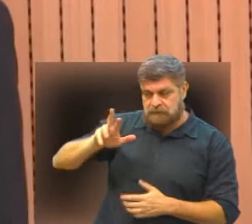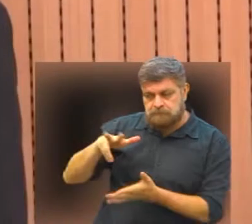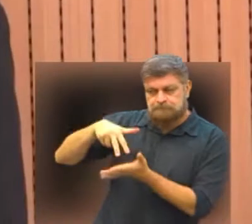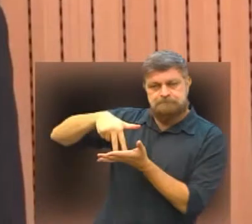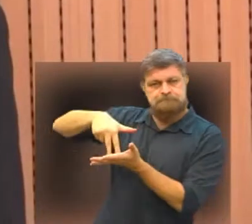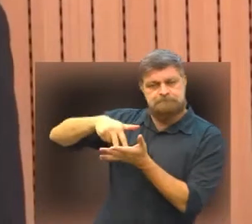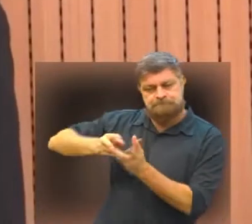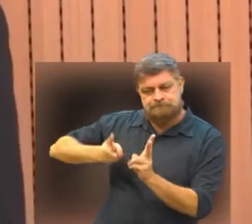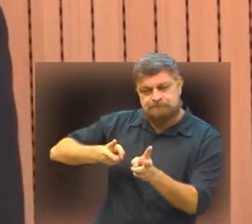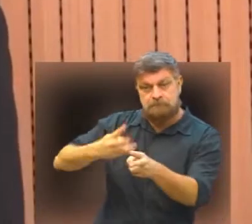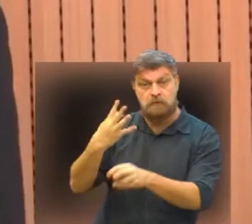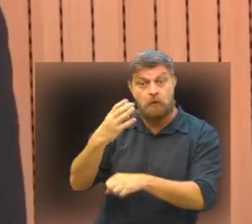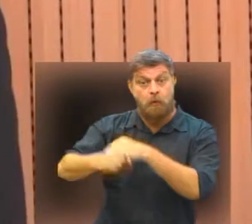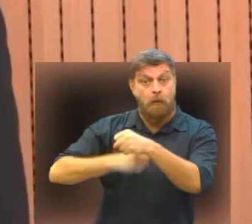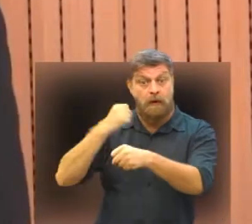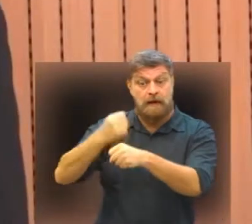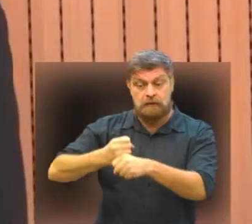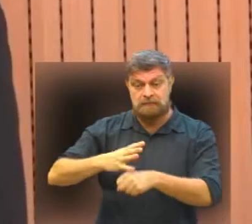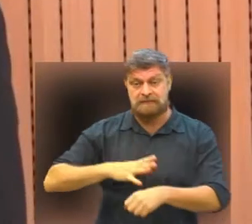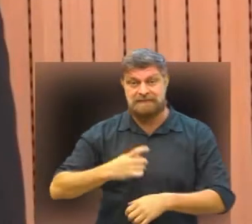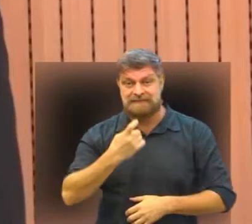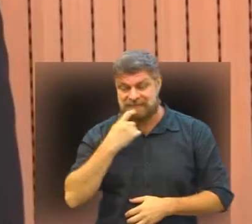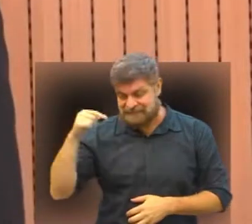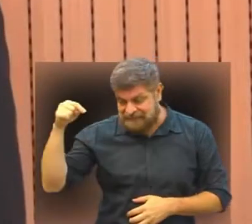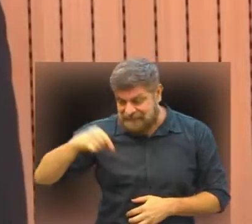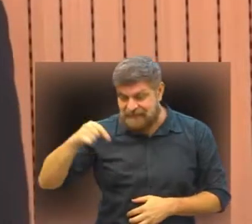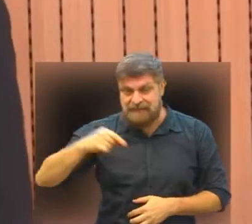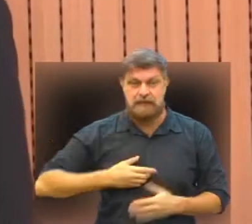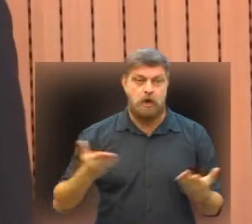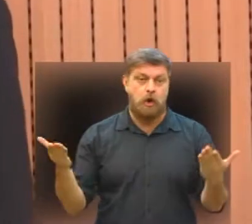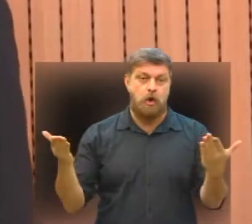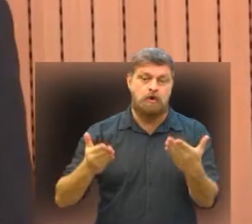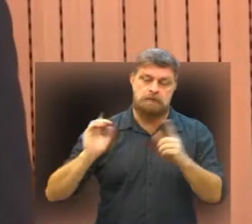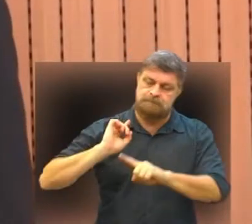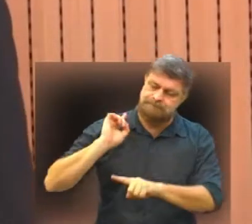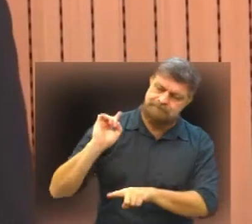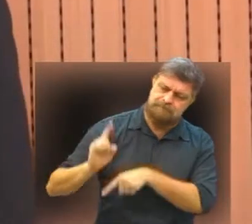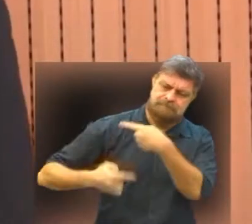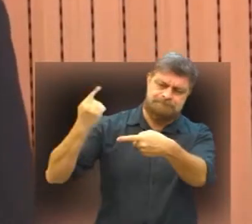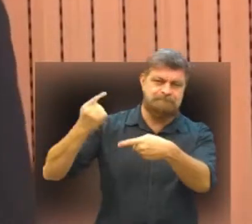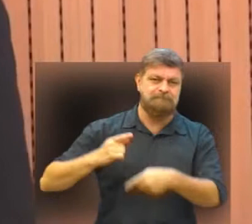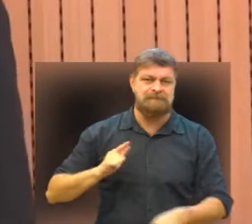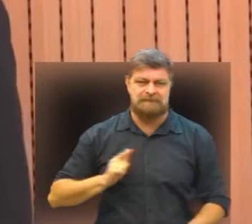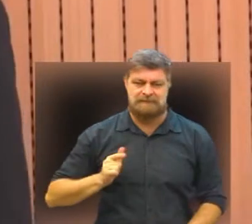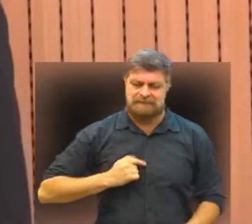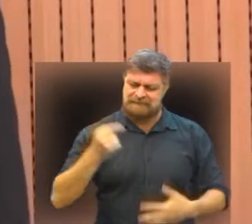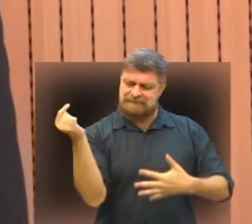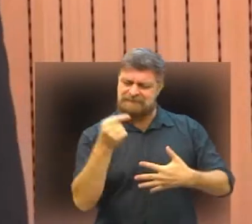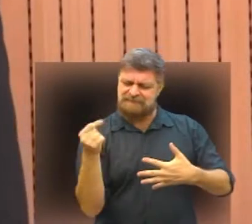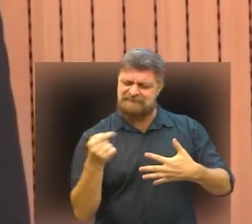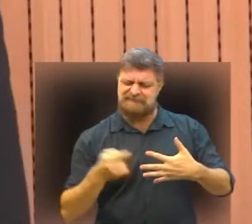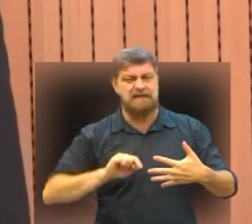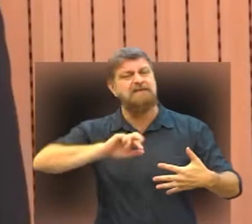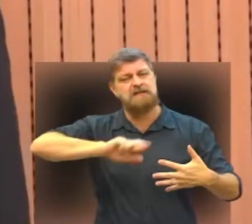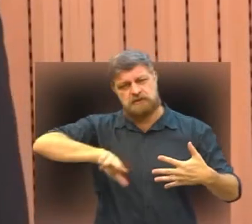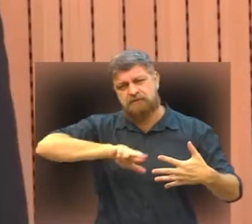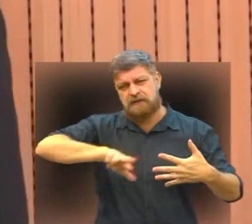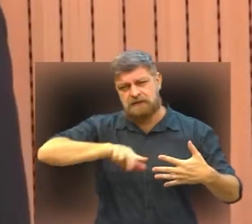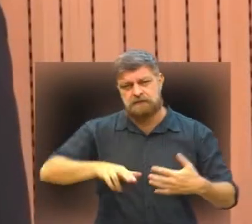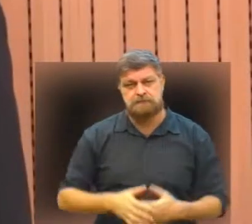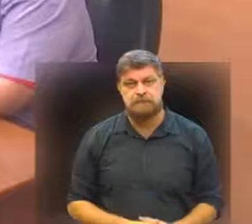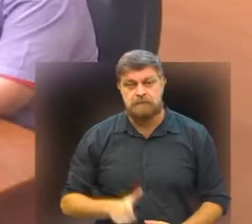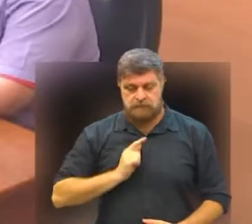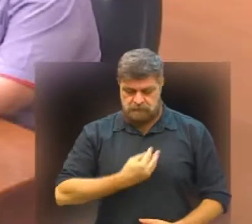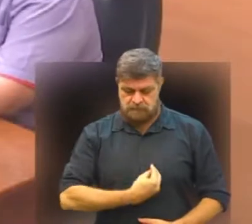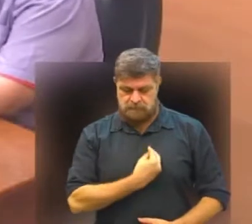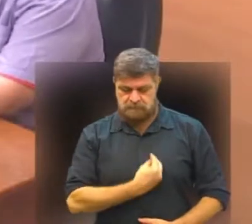ele tivesse conseguido ficar na prefeitura os 4 anos, a cidade de Campinas hoje teria outras marcas, ela seria muito